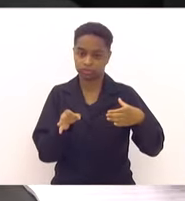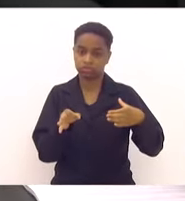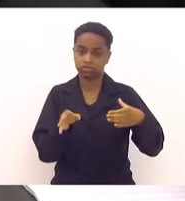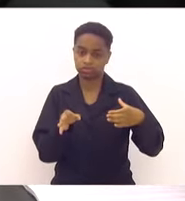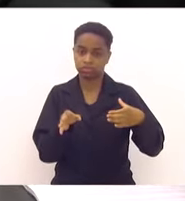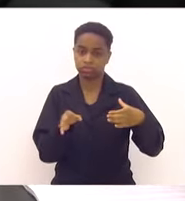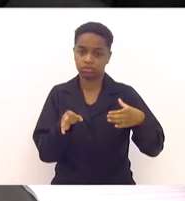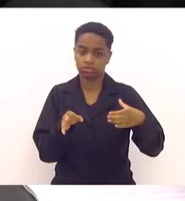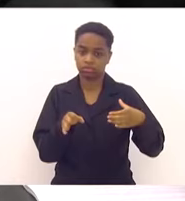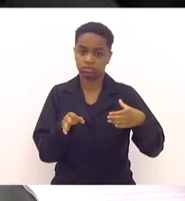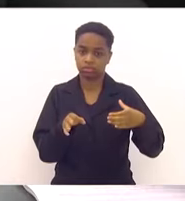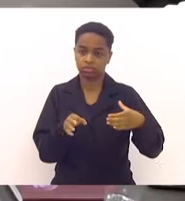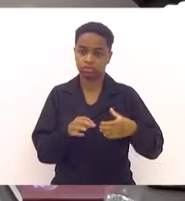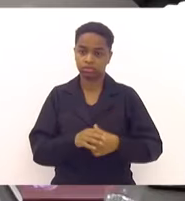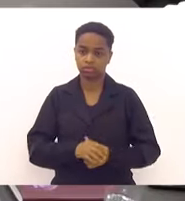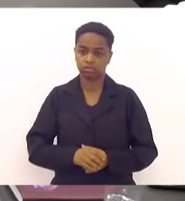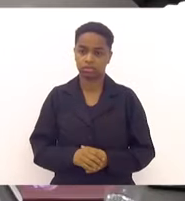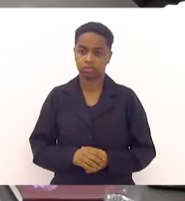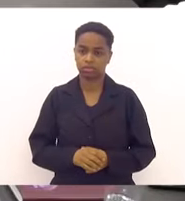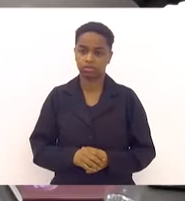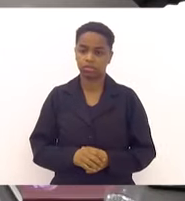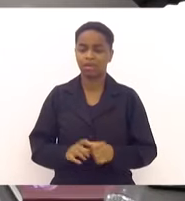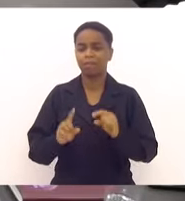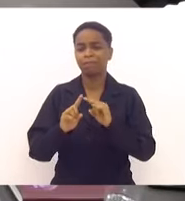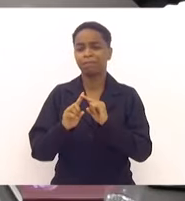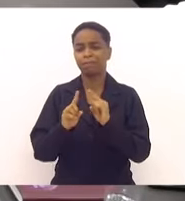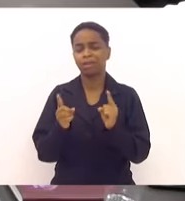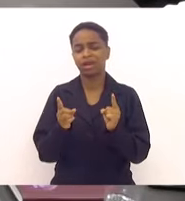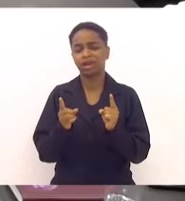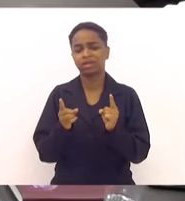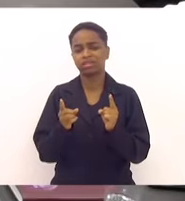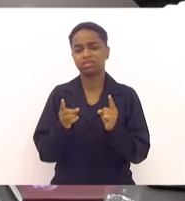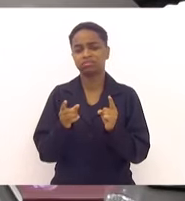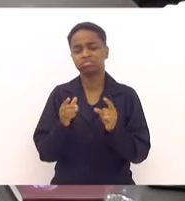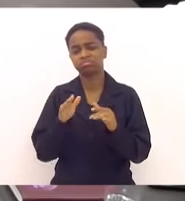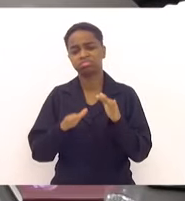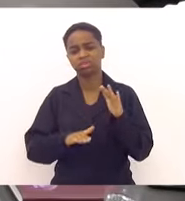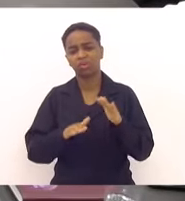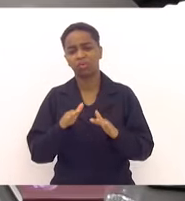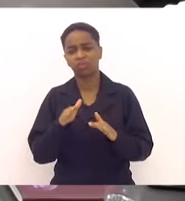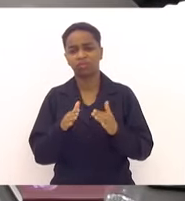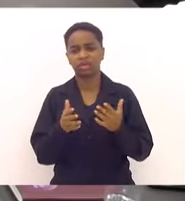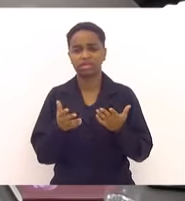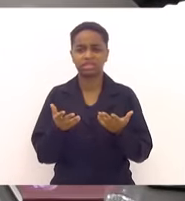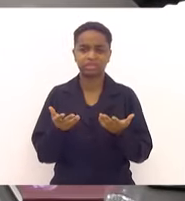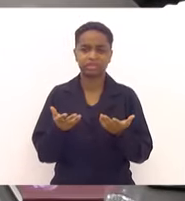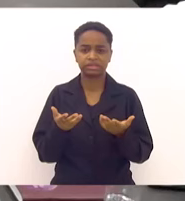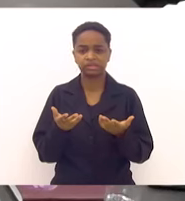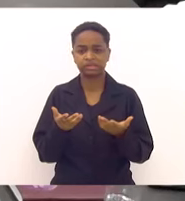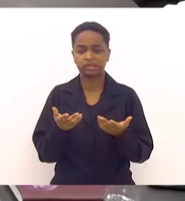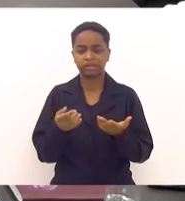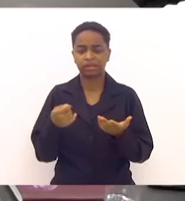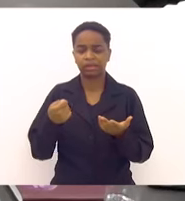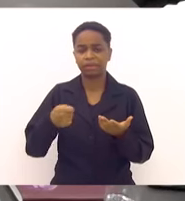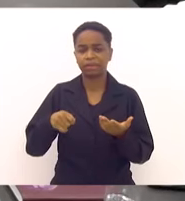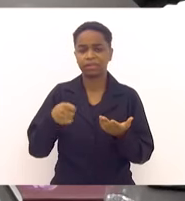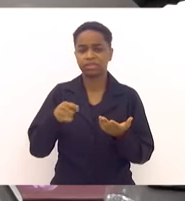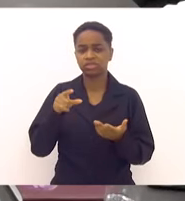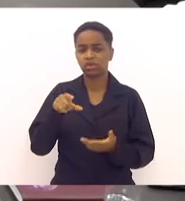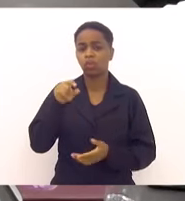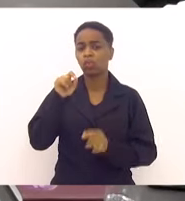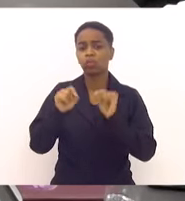quando você. É, mas aí deveria, talvez. Mas é um termo que você definiu o que